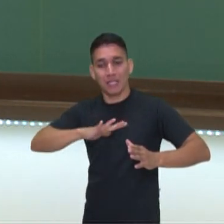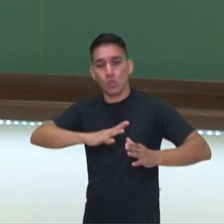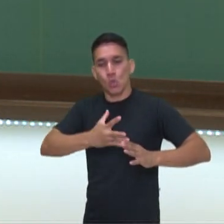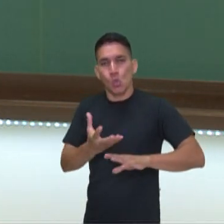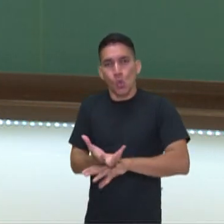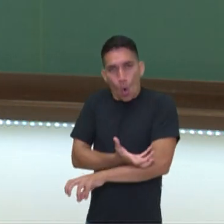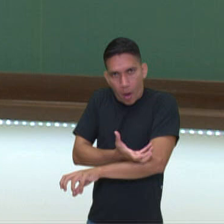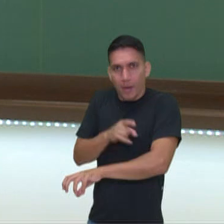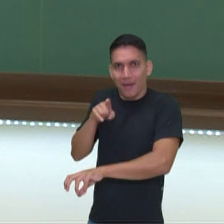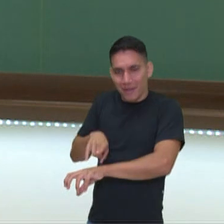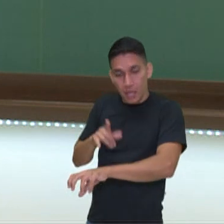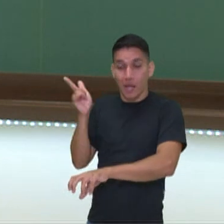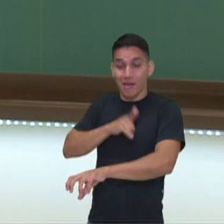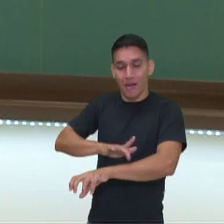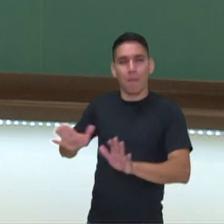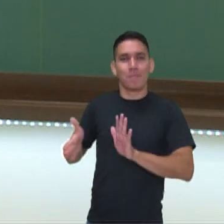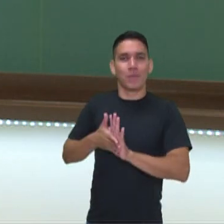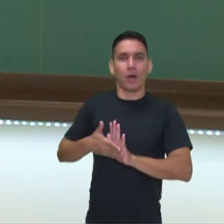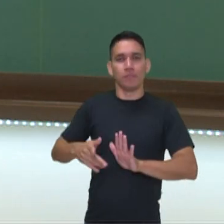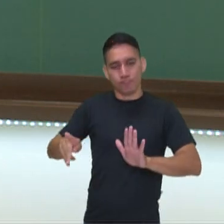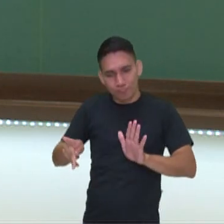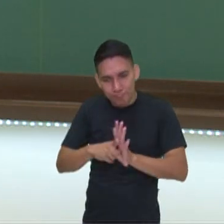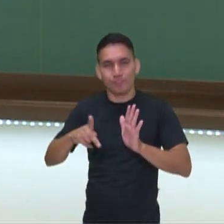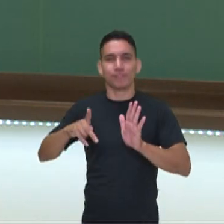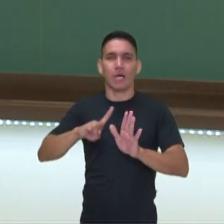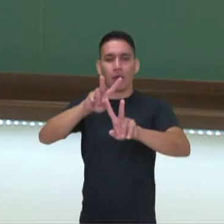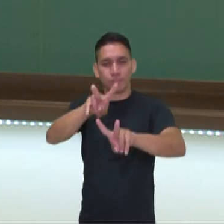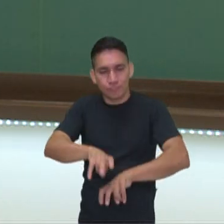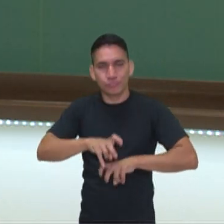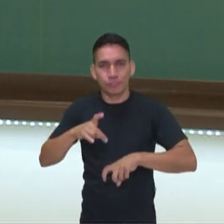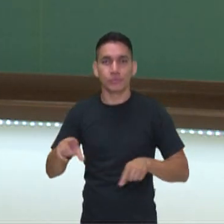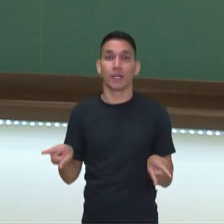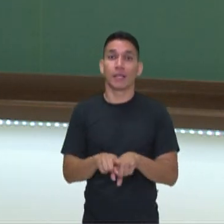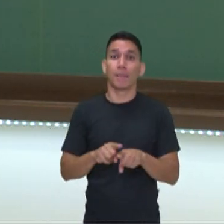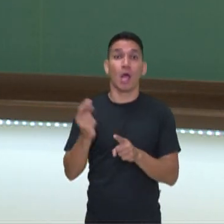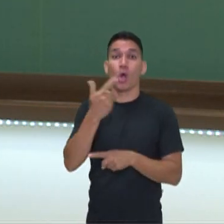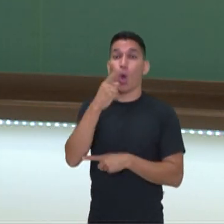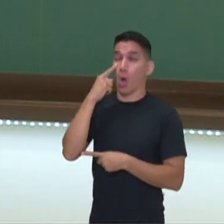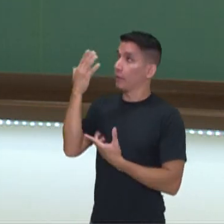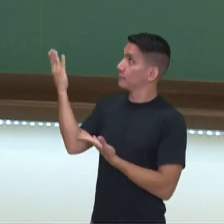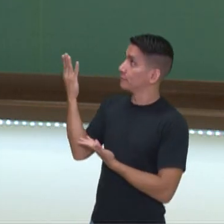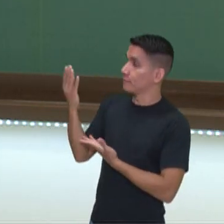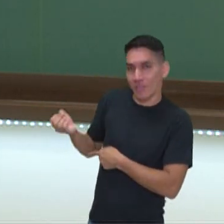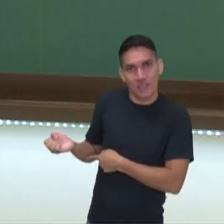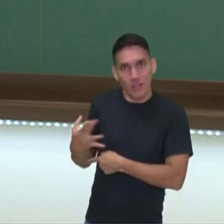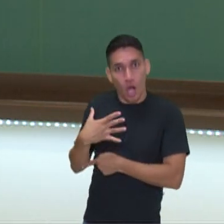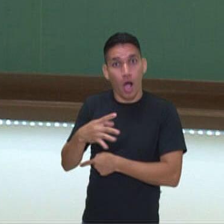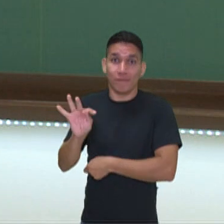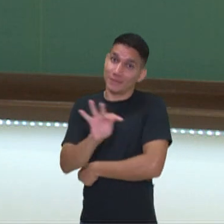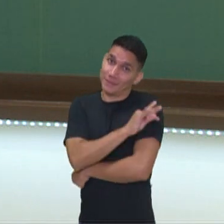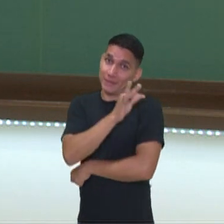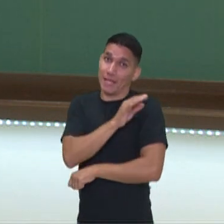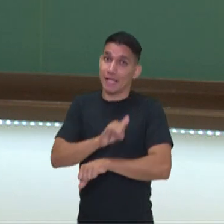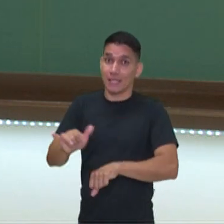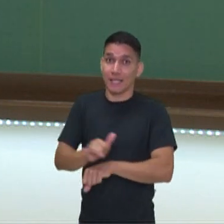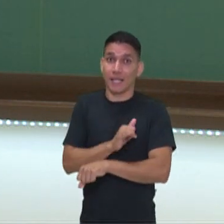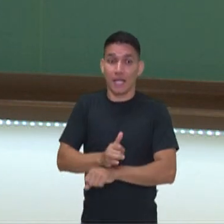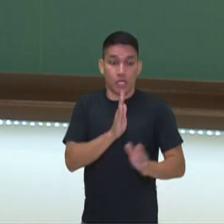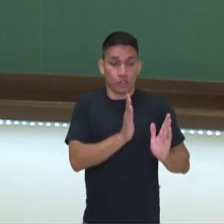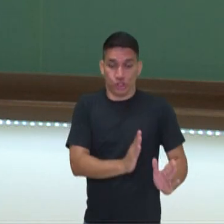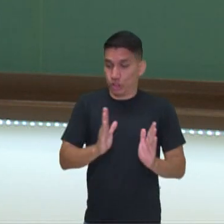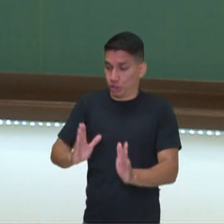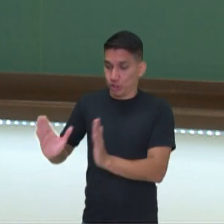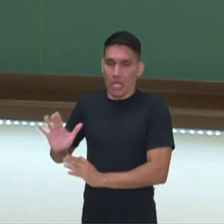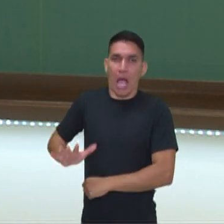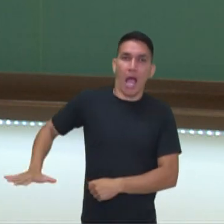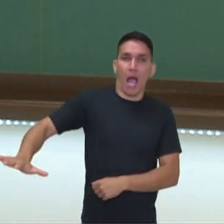para produção de alimentos. Outra novidade é uma inovação técnica, a divisão de uma